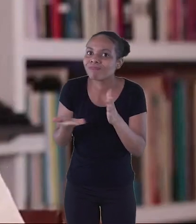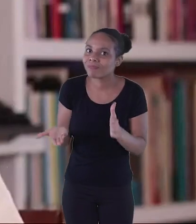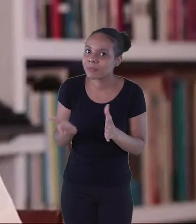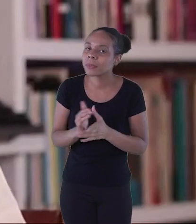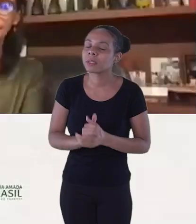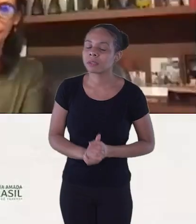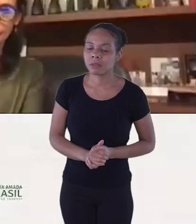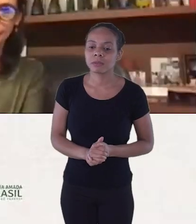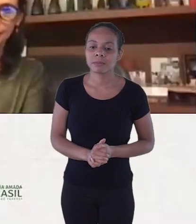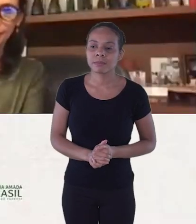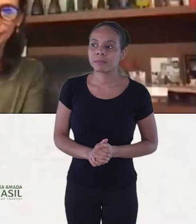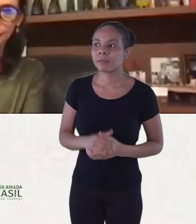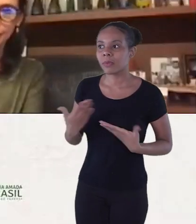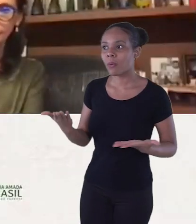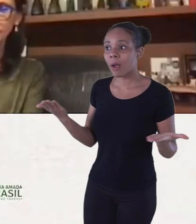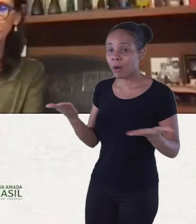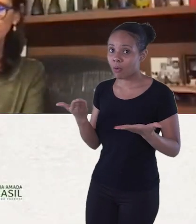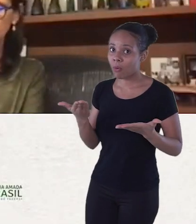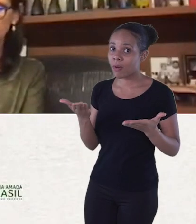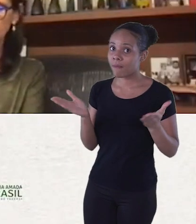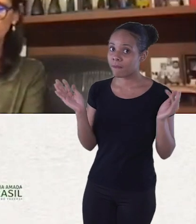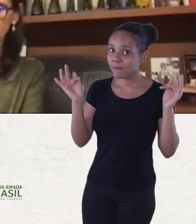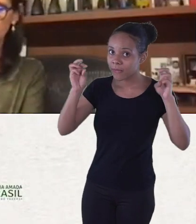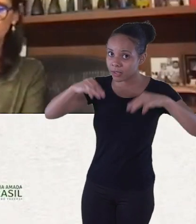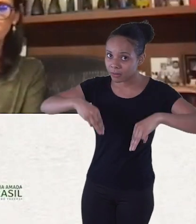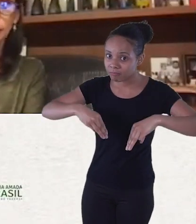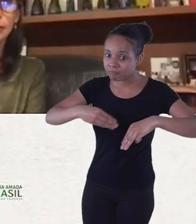cada um de vocês, começando pelo Jaime.